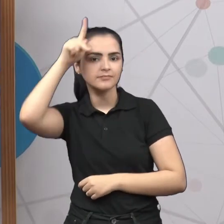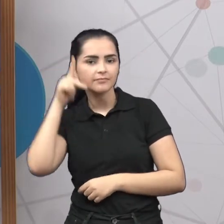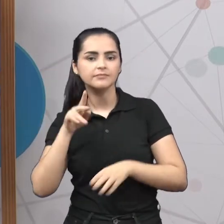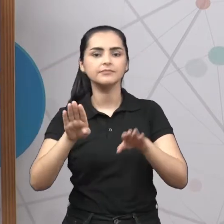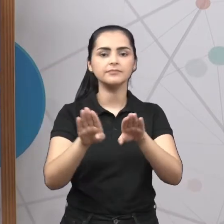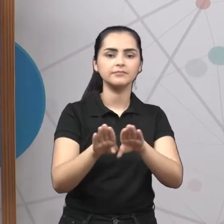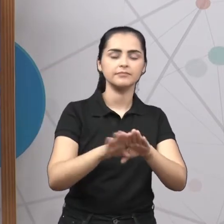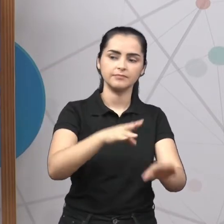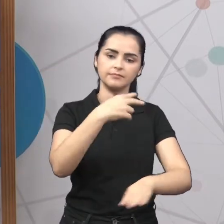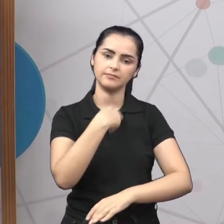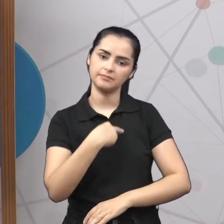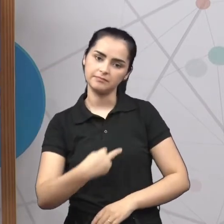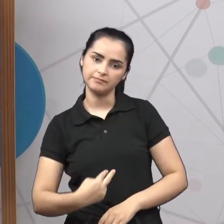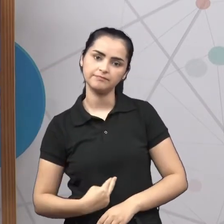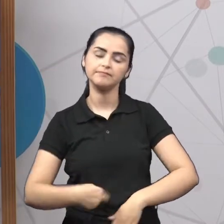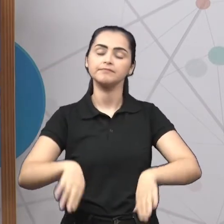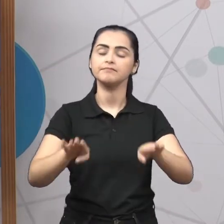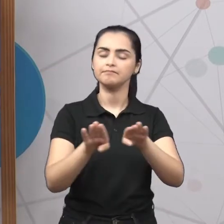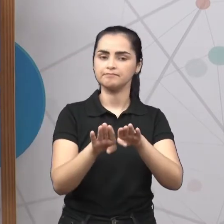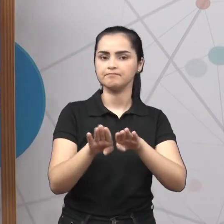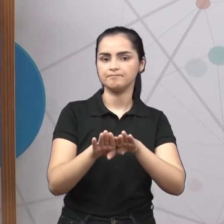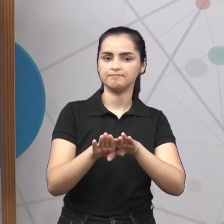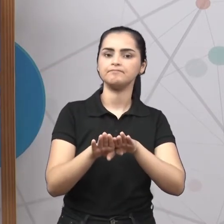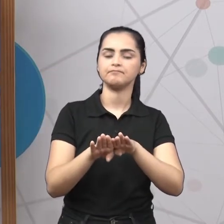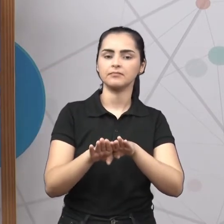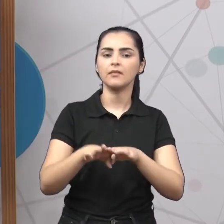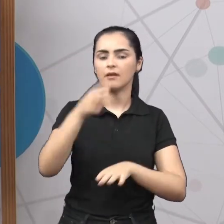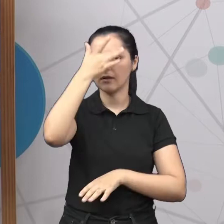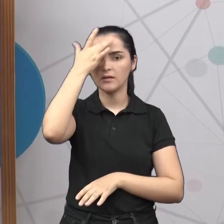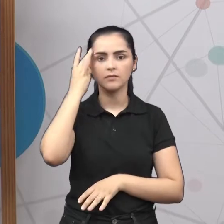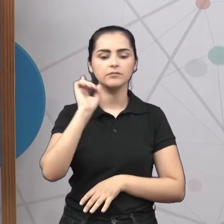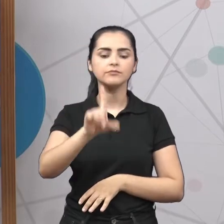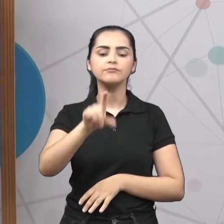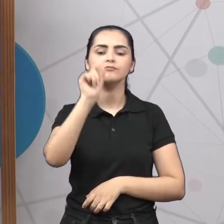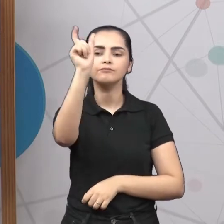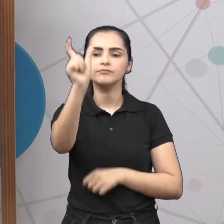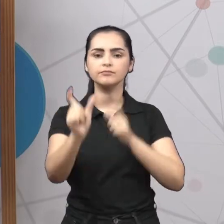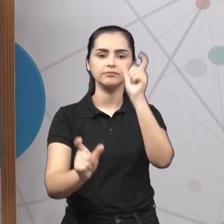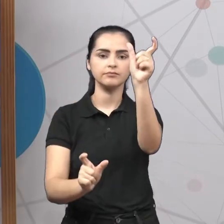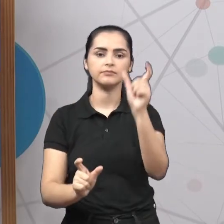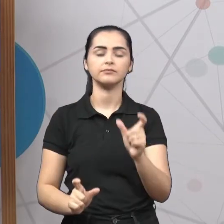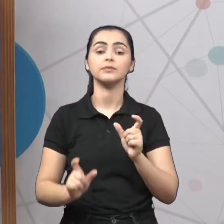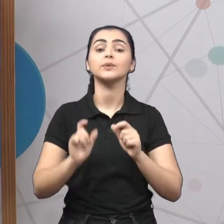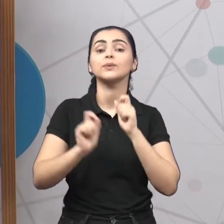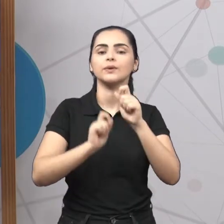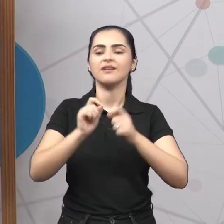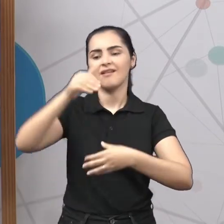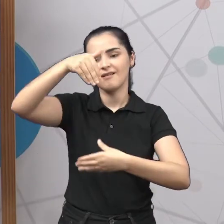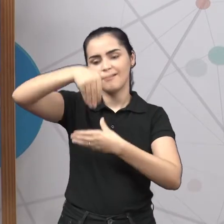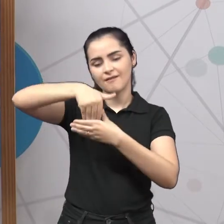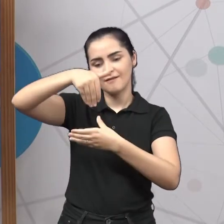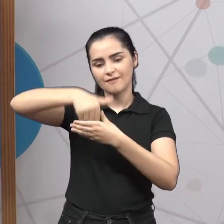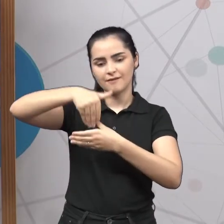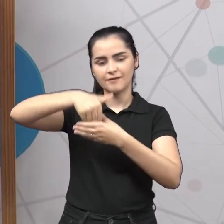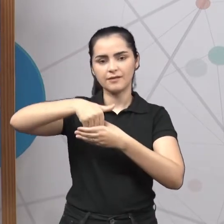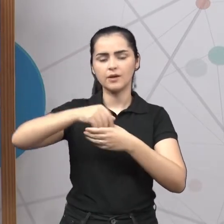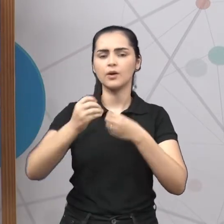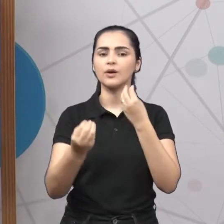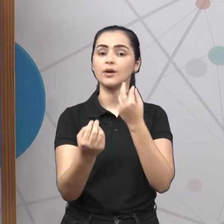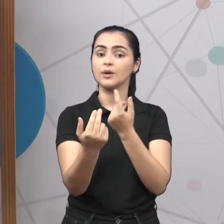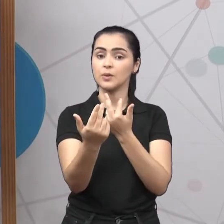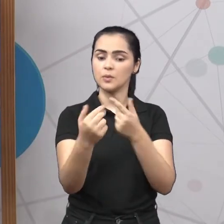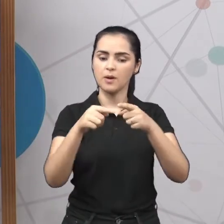os vereadores, nós colocamos essas autoridades lá, através de um voto. A maioria, como na